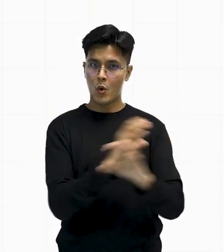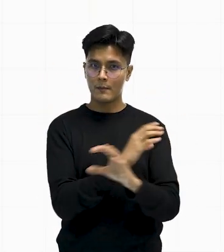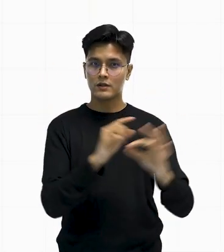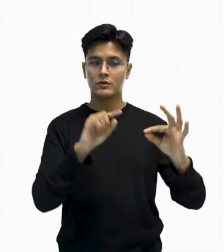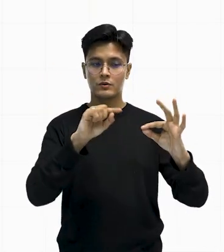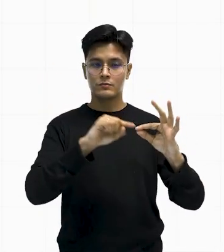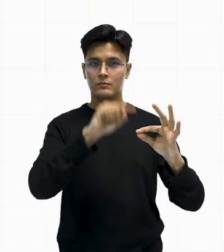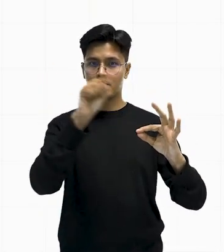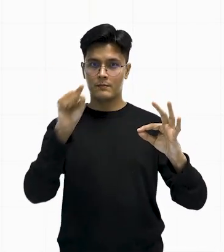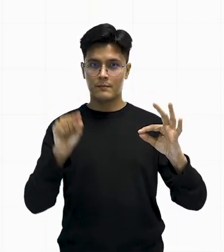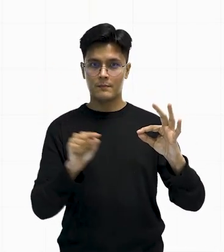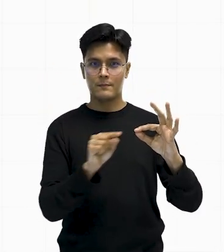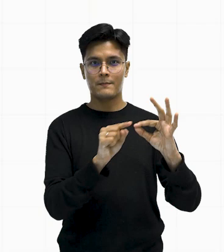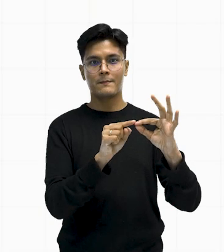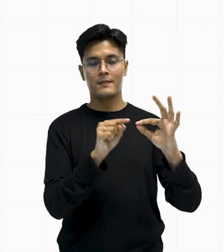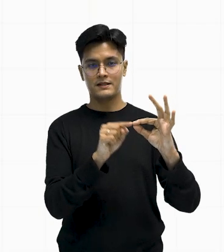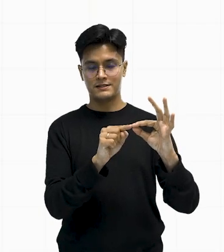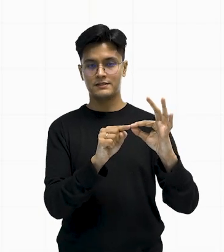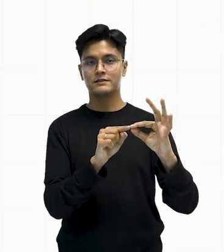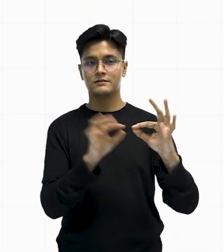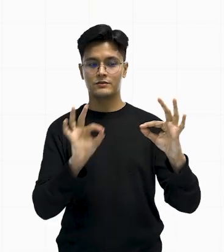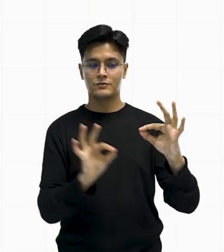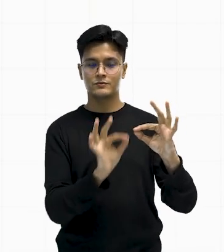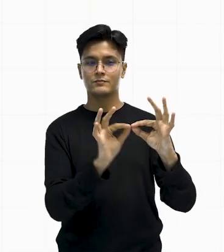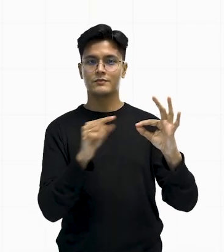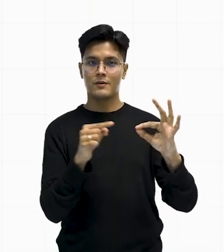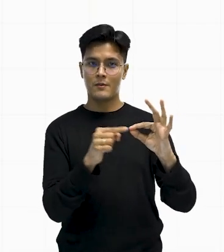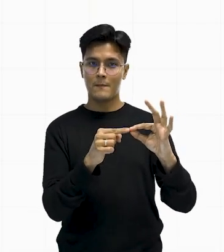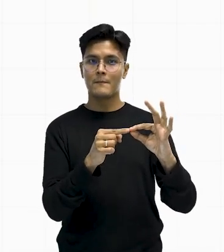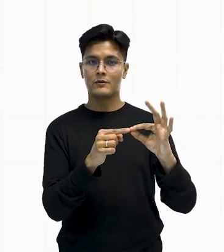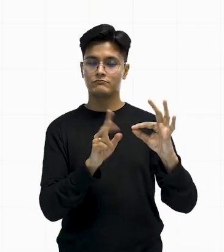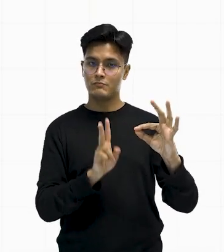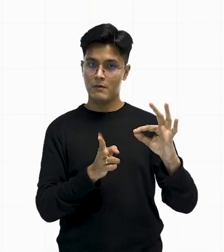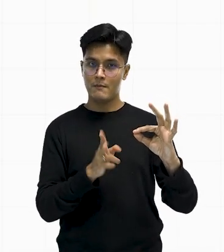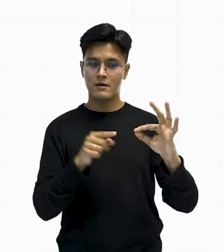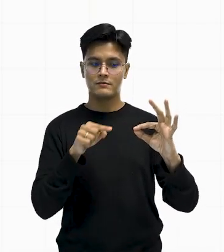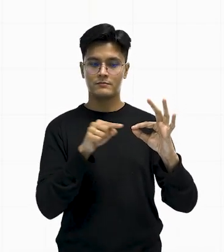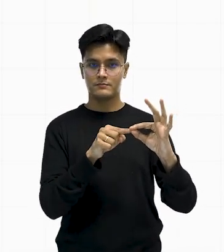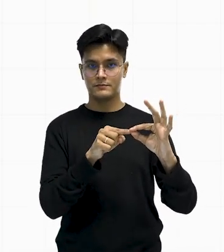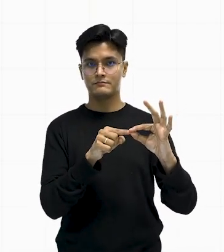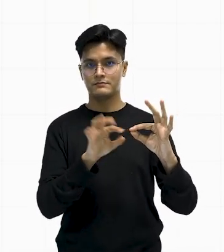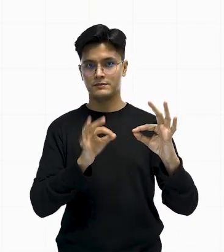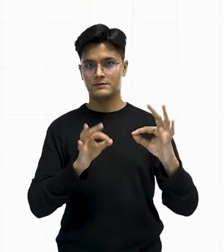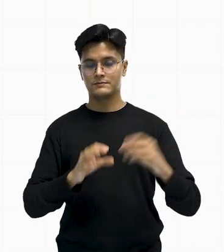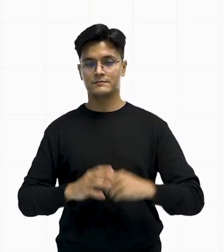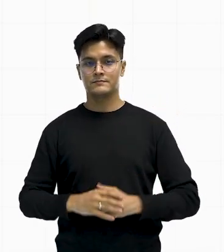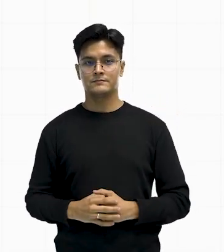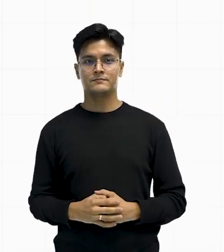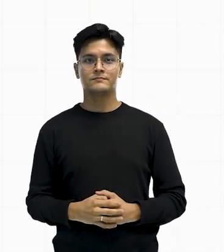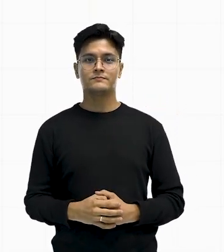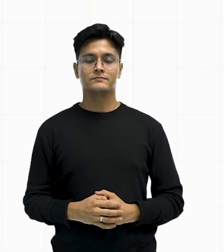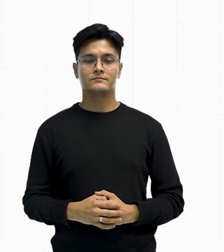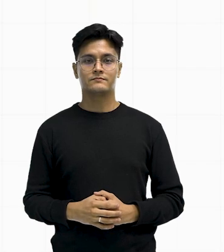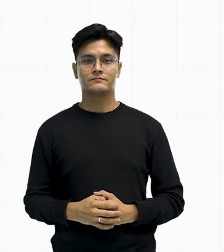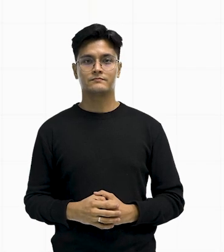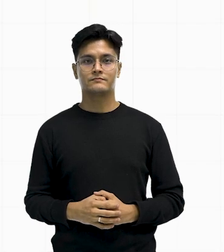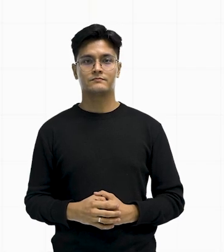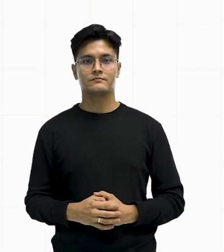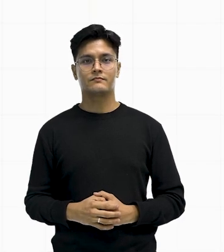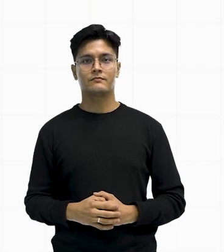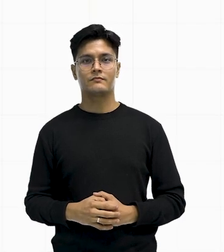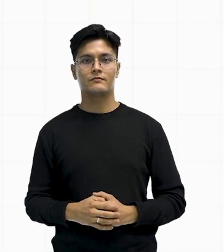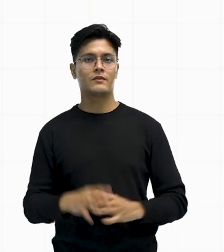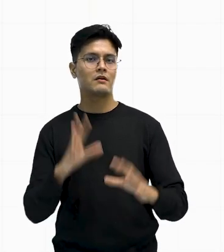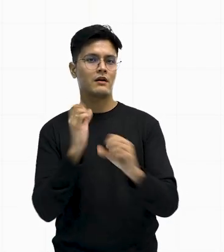volta circular nesse caso, tá? E você retorna ao mesmo ponto do qual você partiu. Para calcular